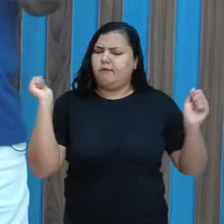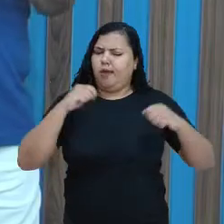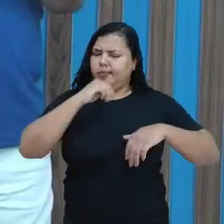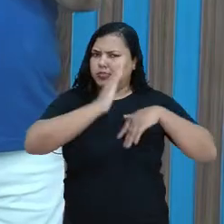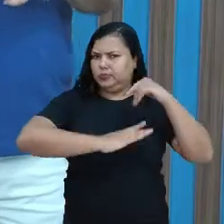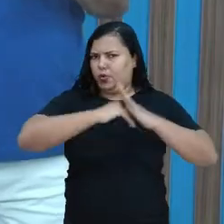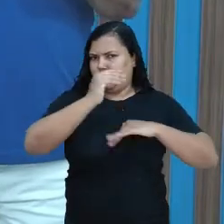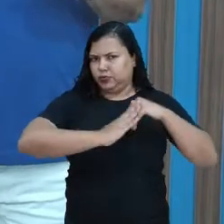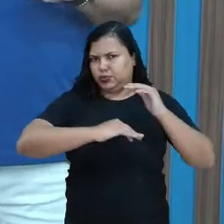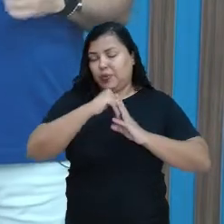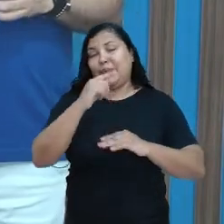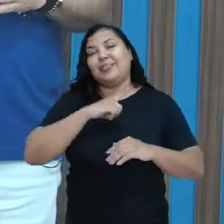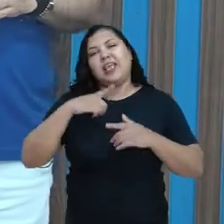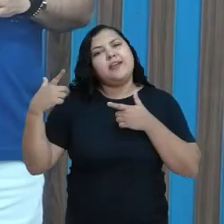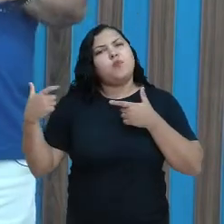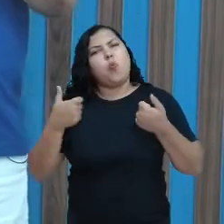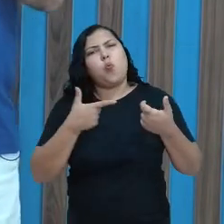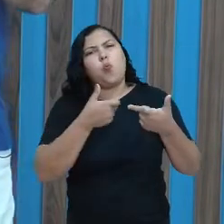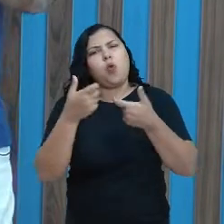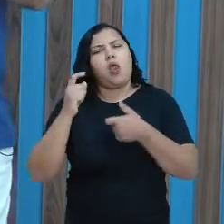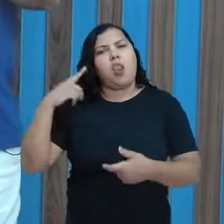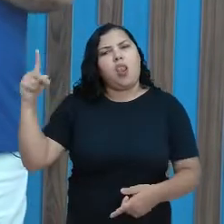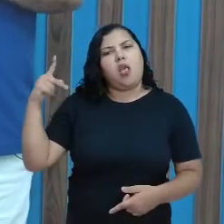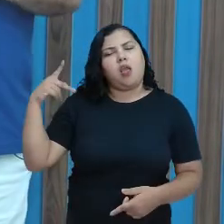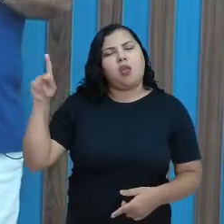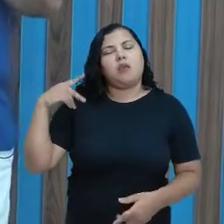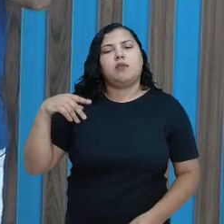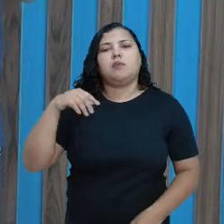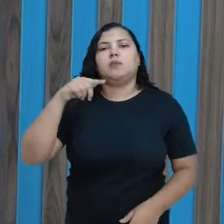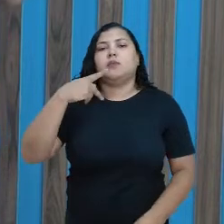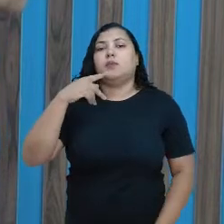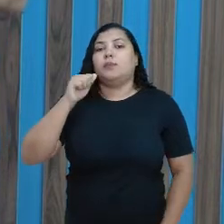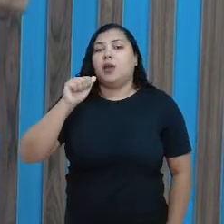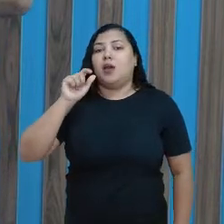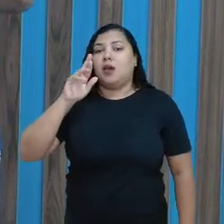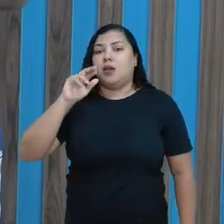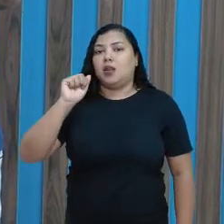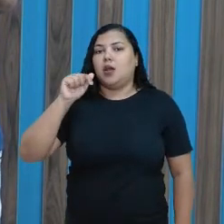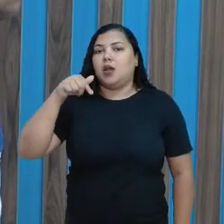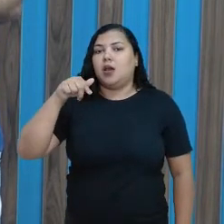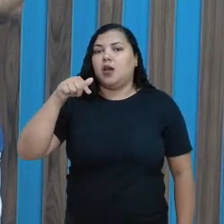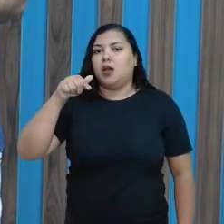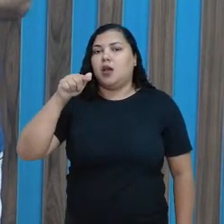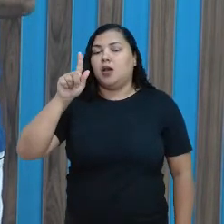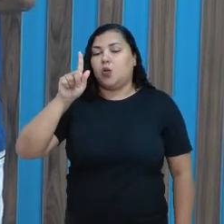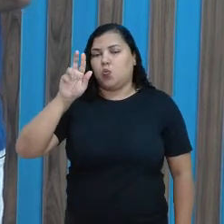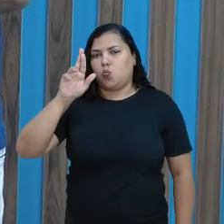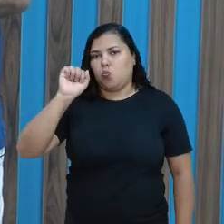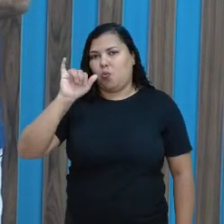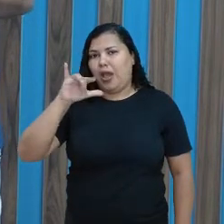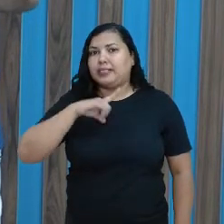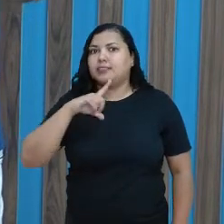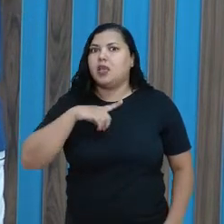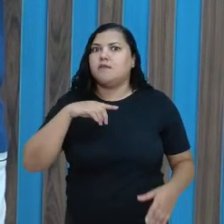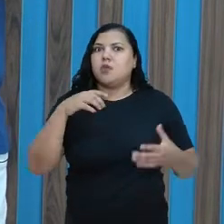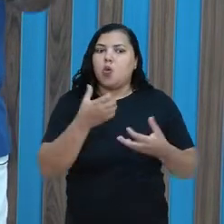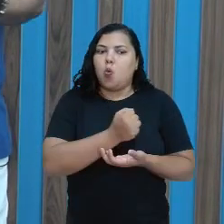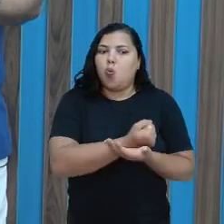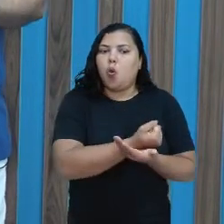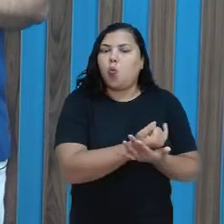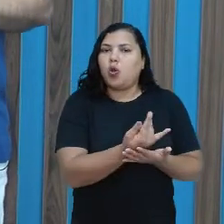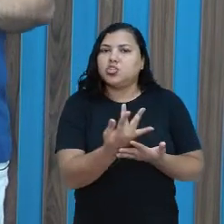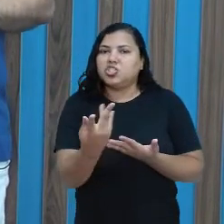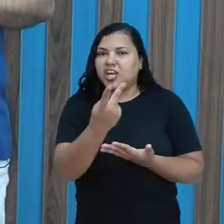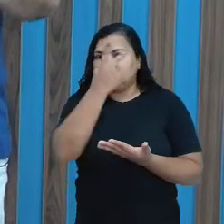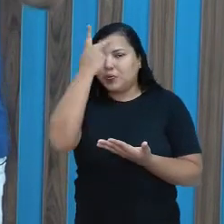do Paraguai uma grande quantidade de pessoas negras, né, combatendo ali também junto com o Brasil, né, de escravos,